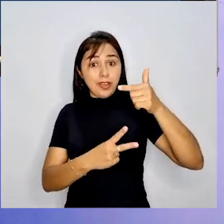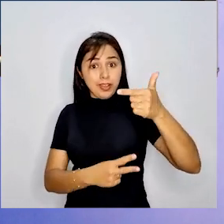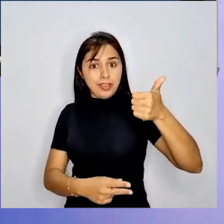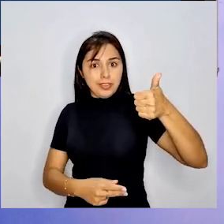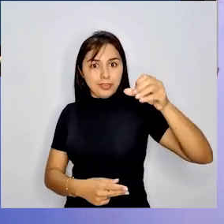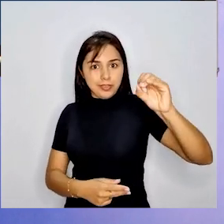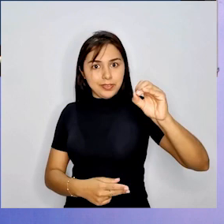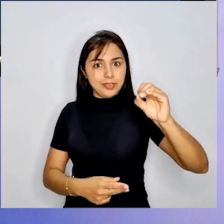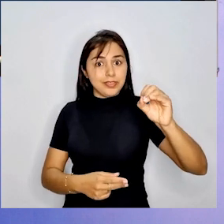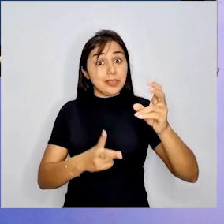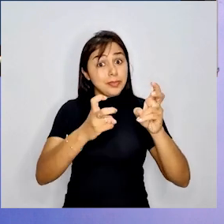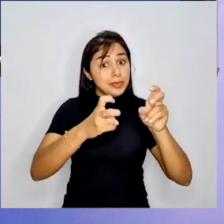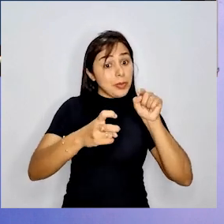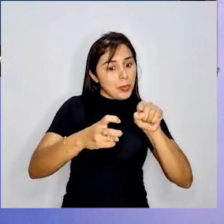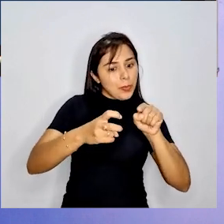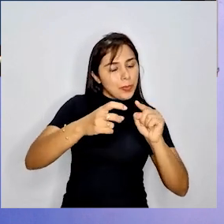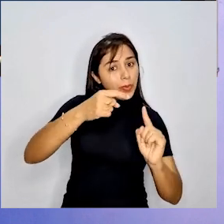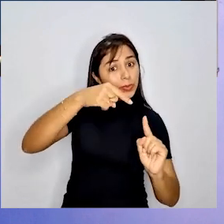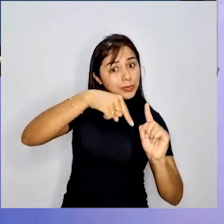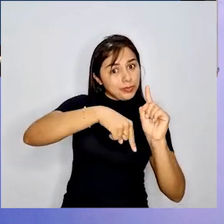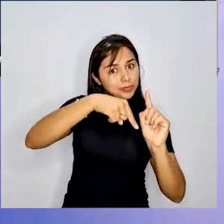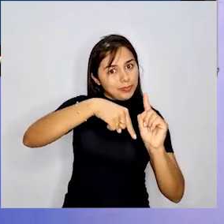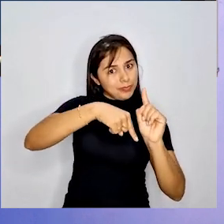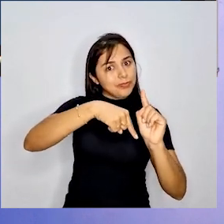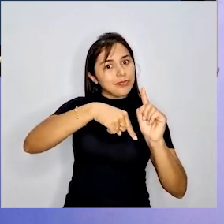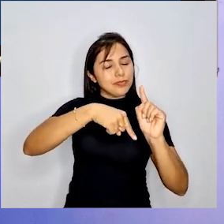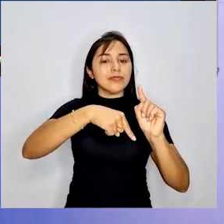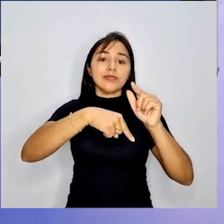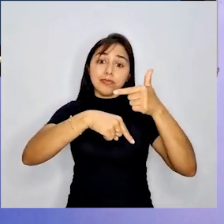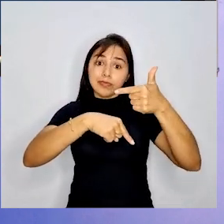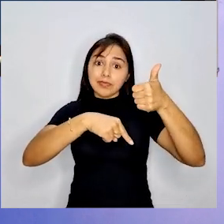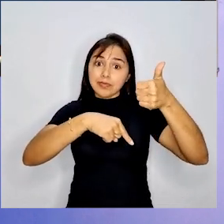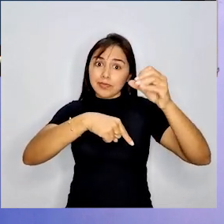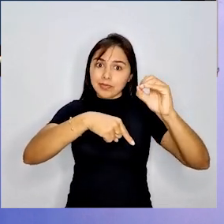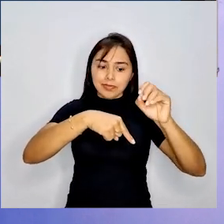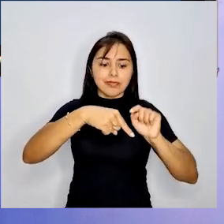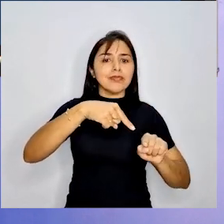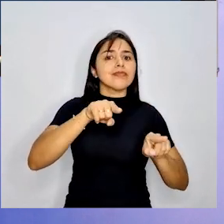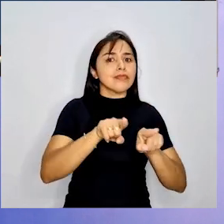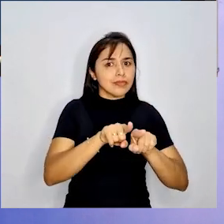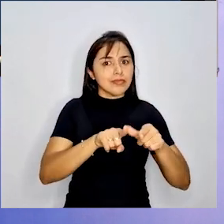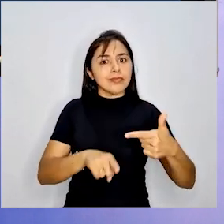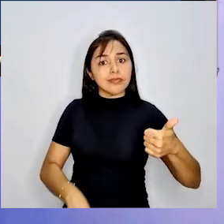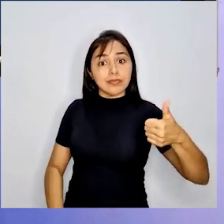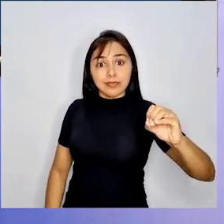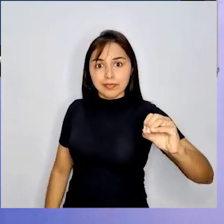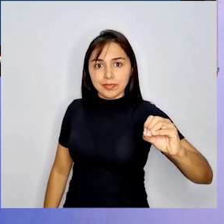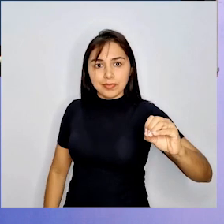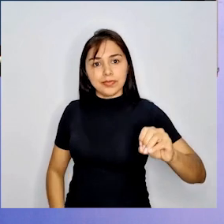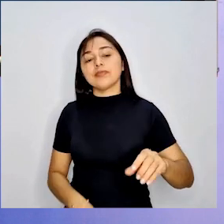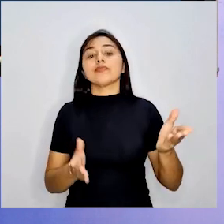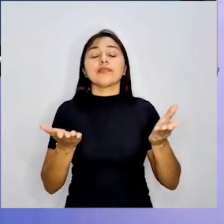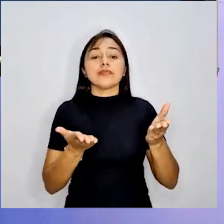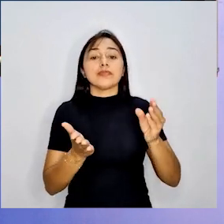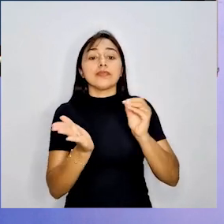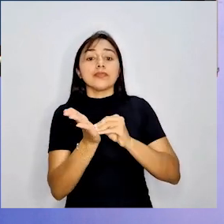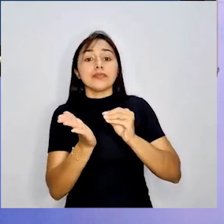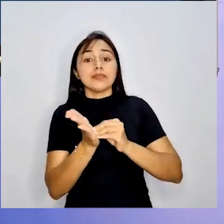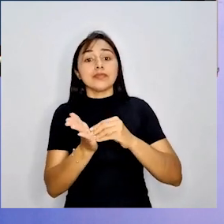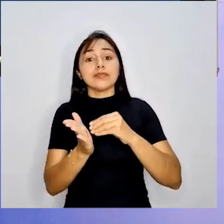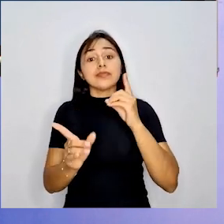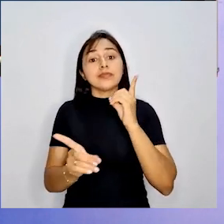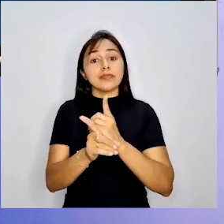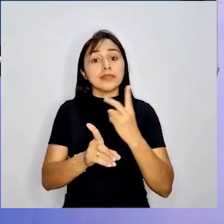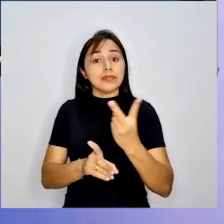y é igual a 210. E agora me resta calcular o valor de